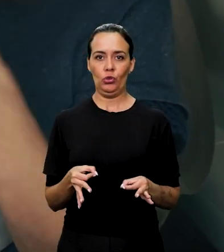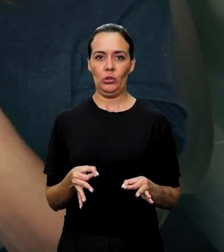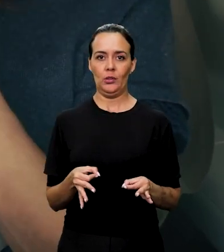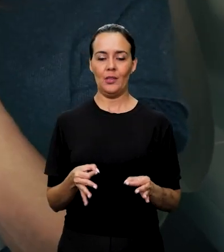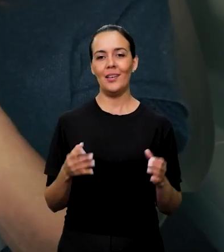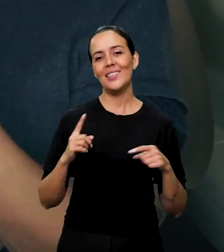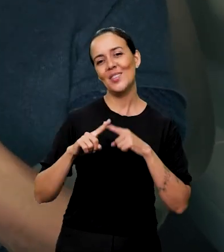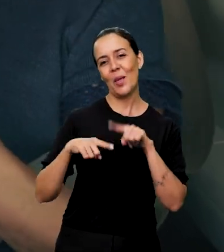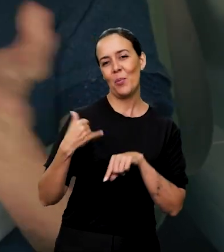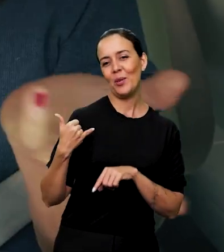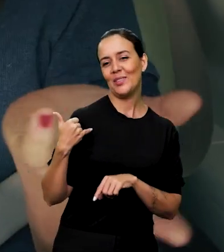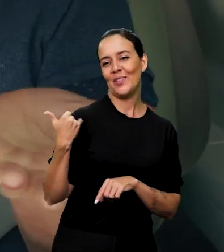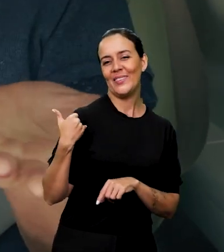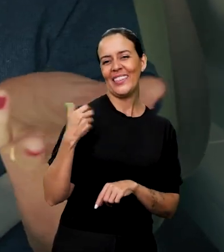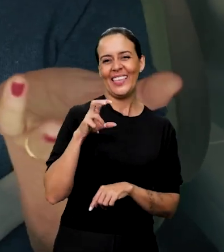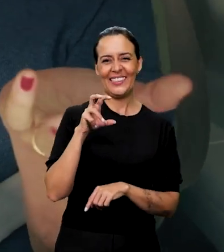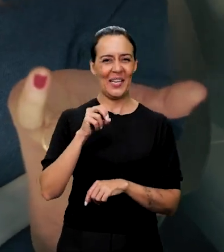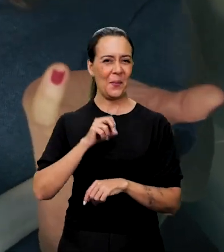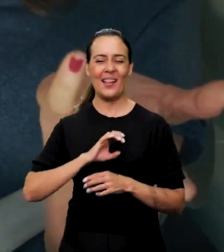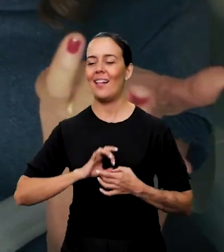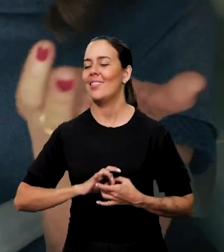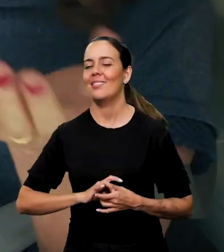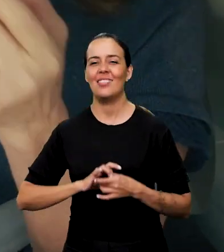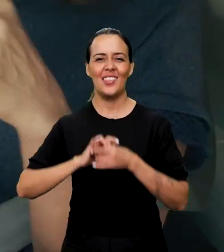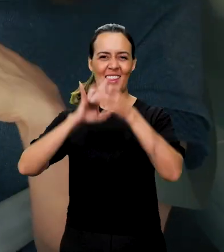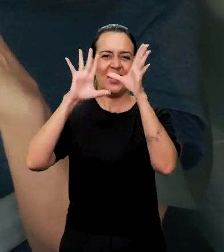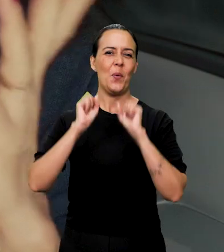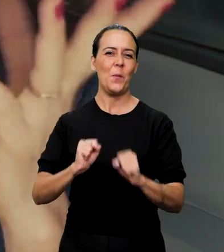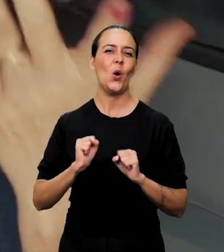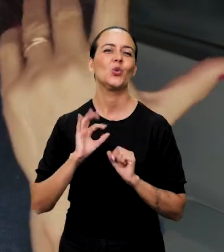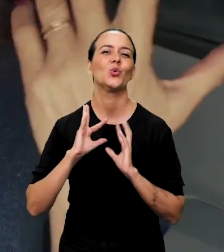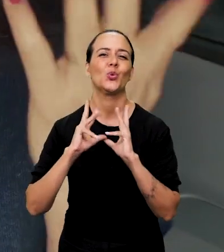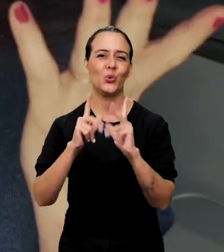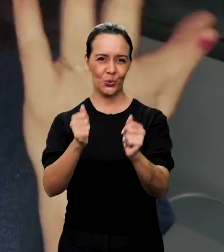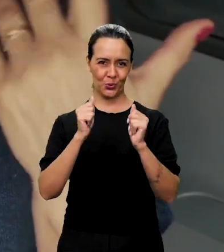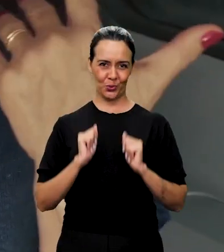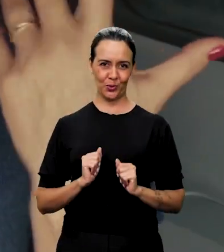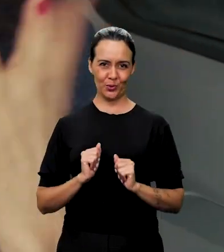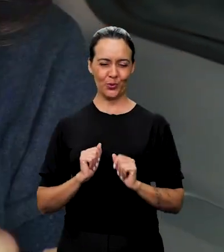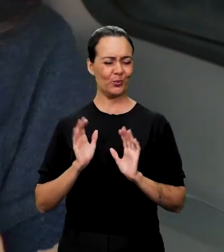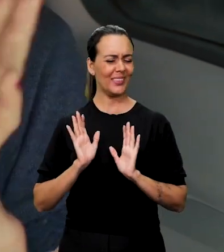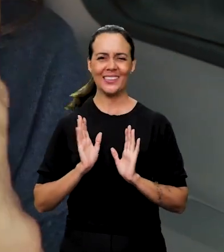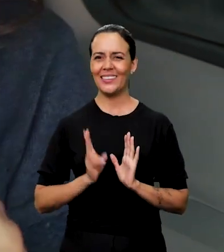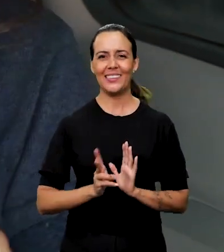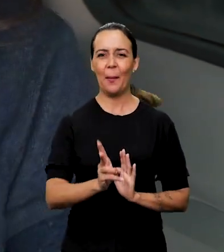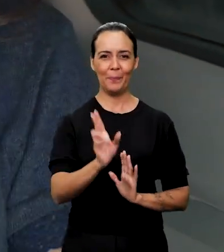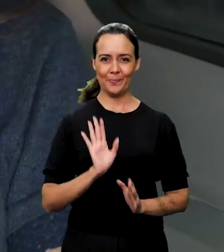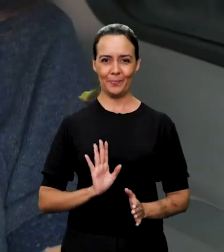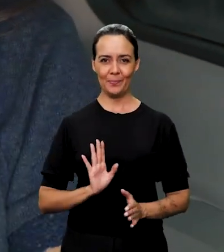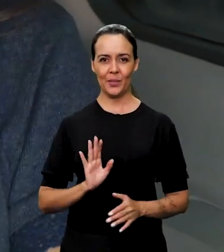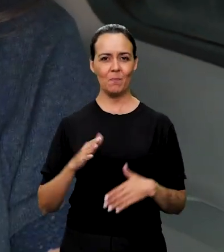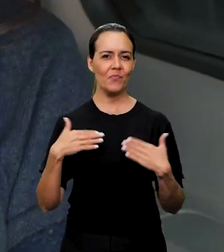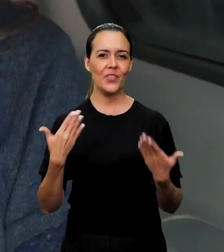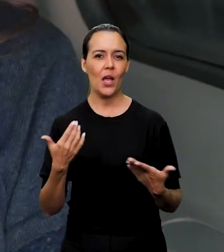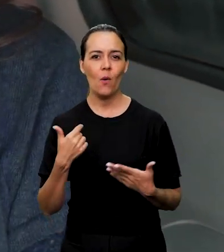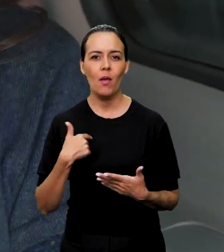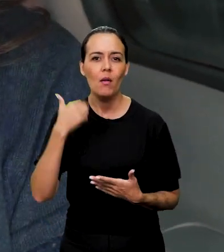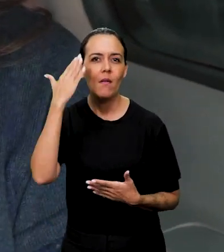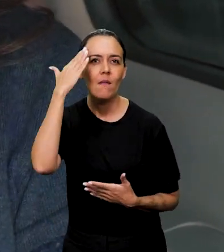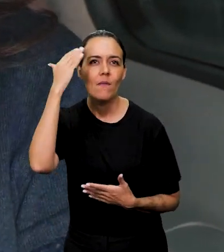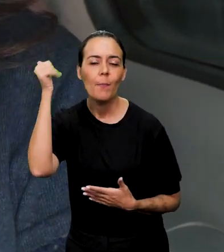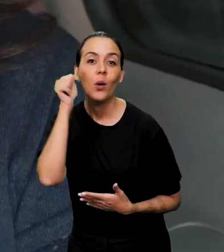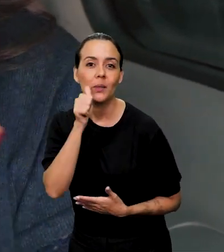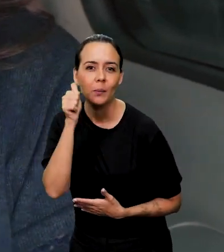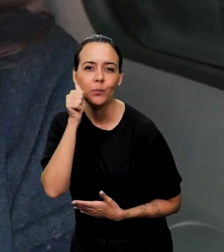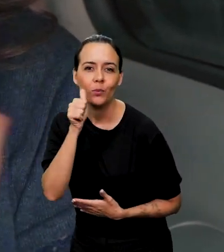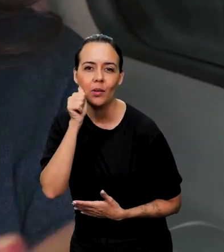virei uma libertina. Olha só que delícia! A Leila Diniz, que sempre foi uma das minhas ídolas, assim. E